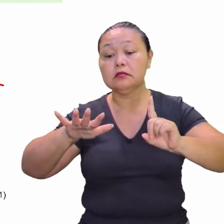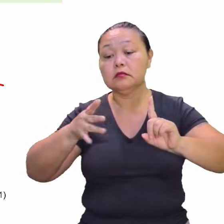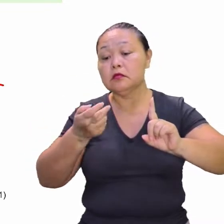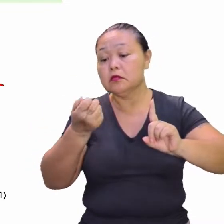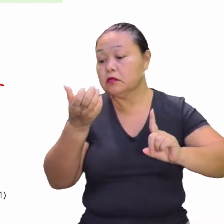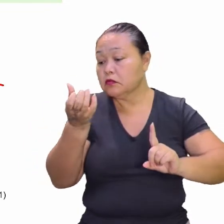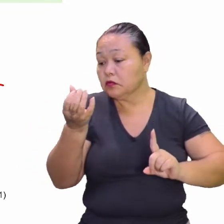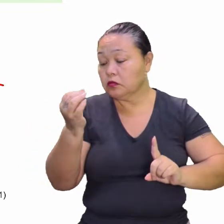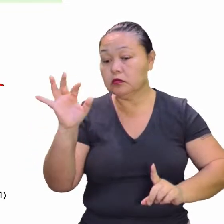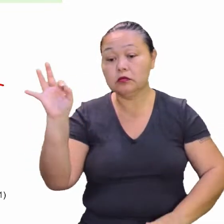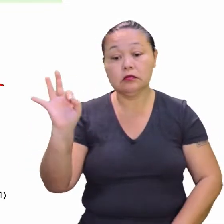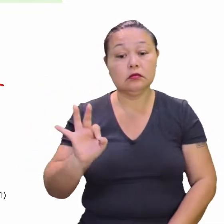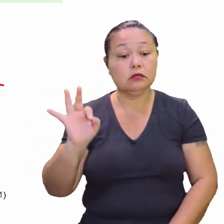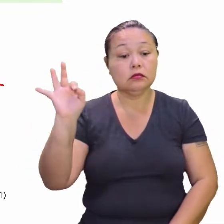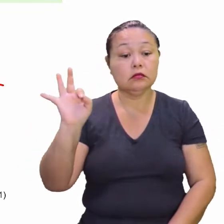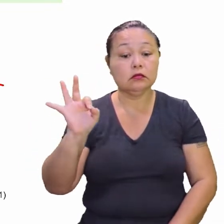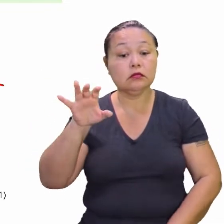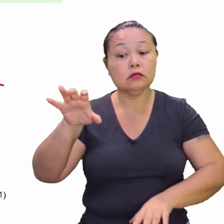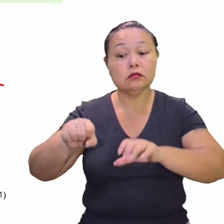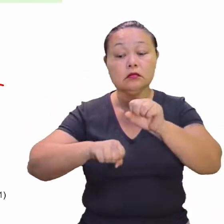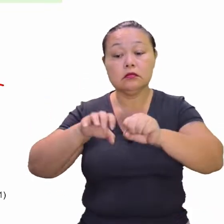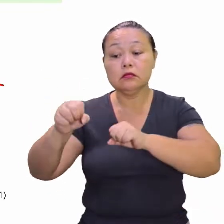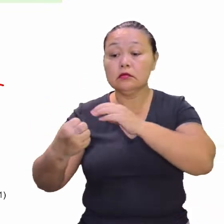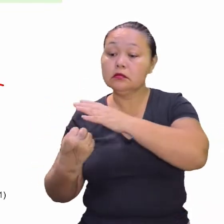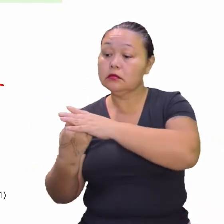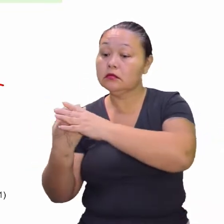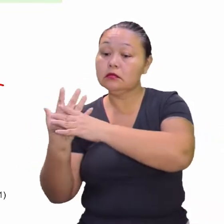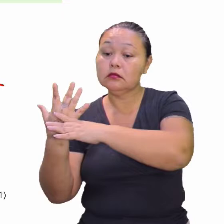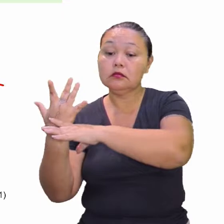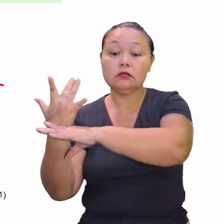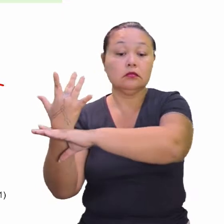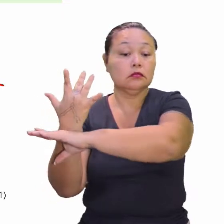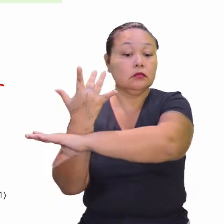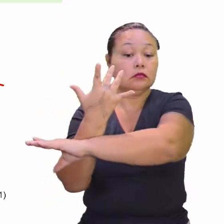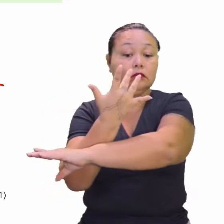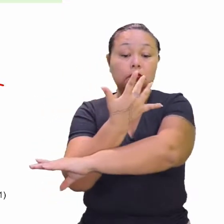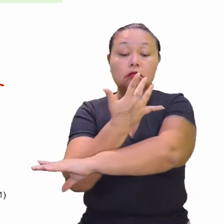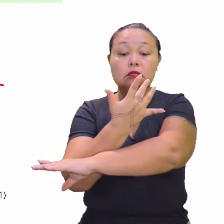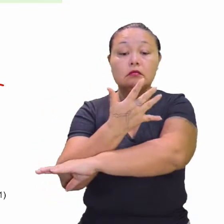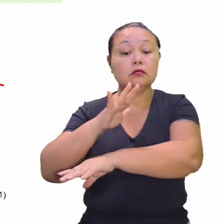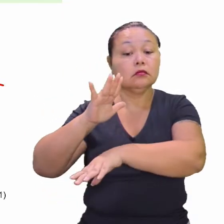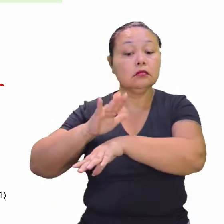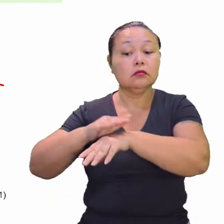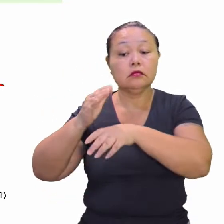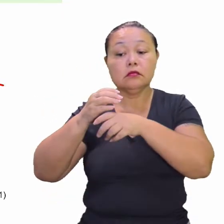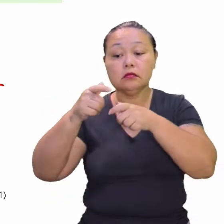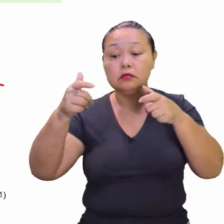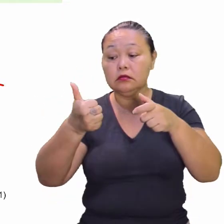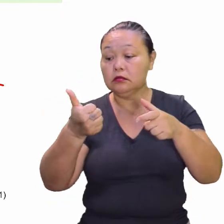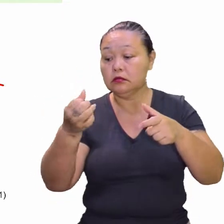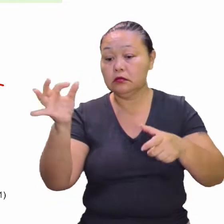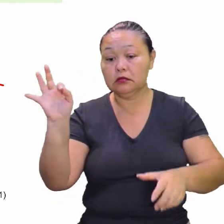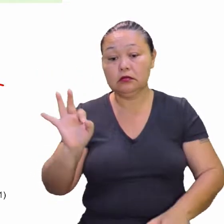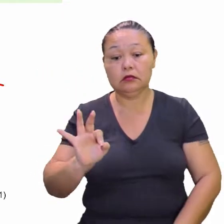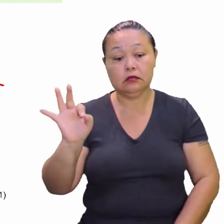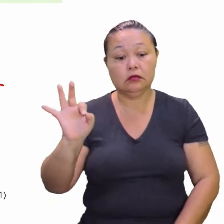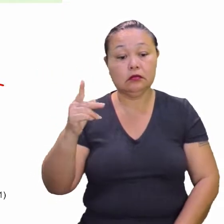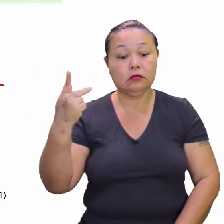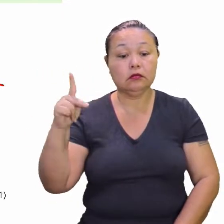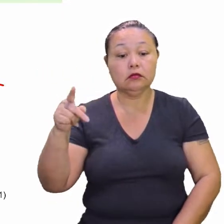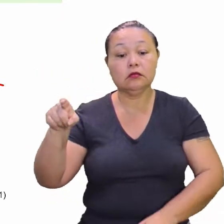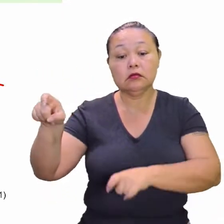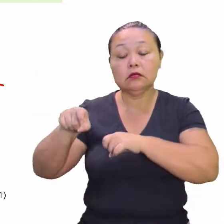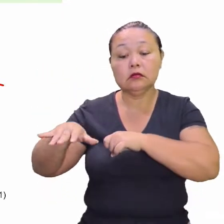quase 60% apropriado para lavoura, mais de 16%